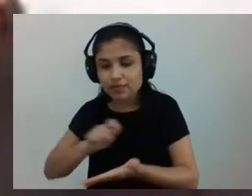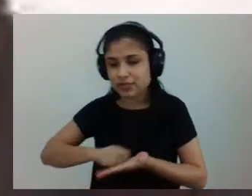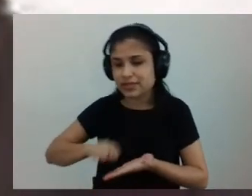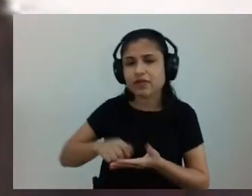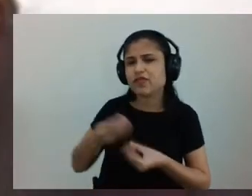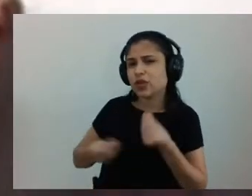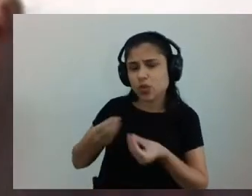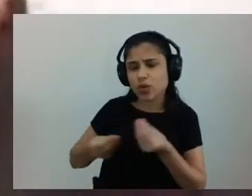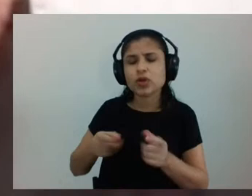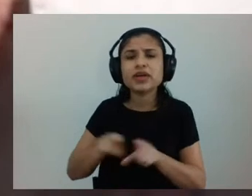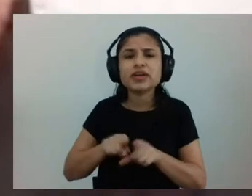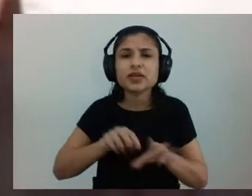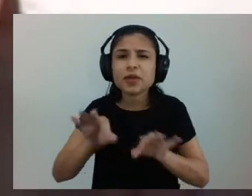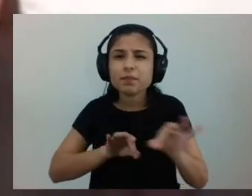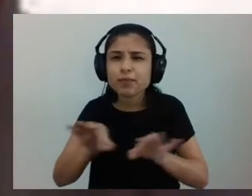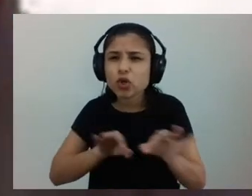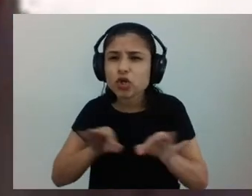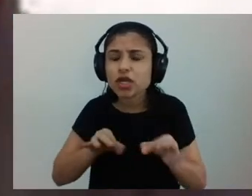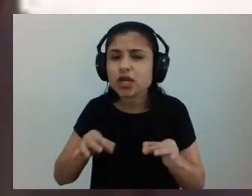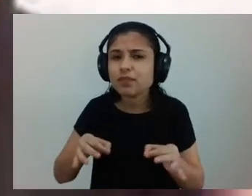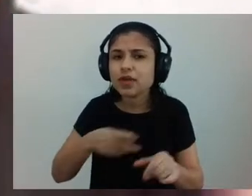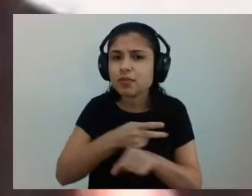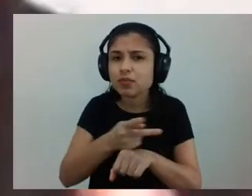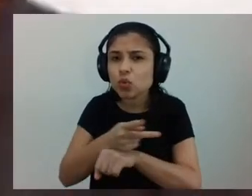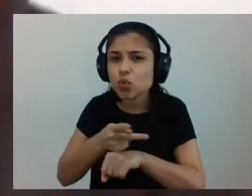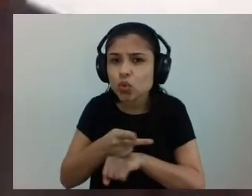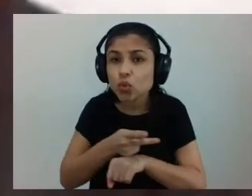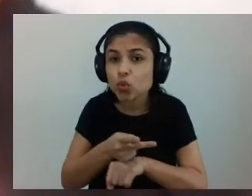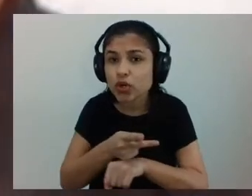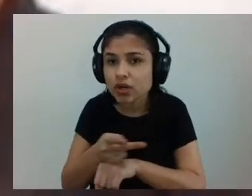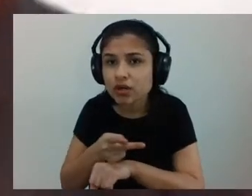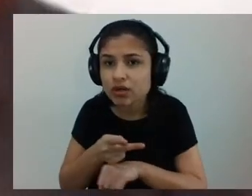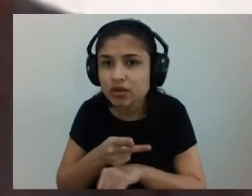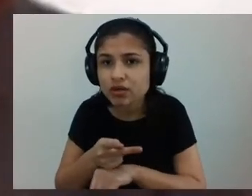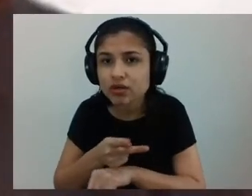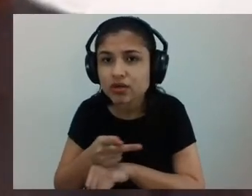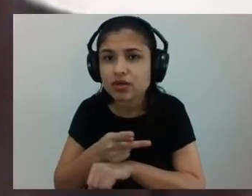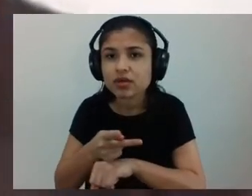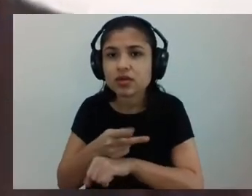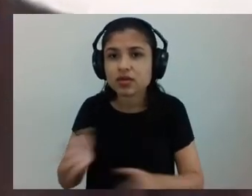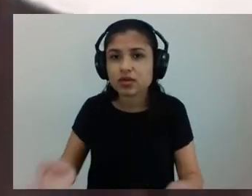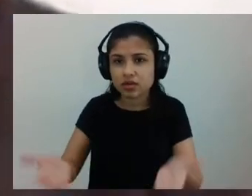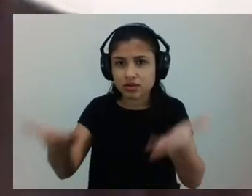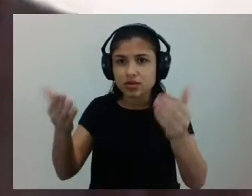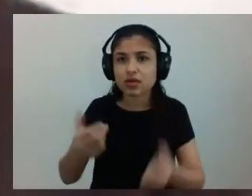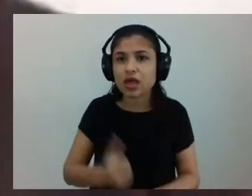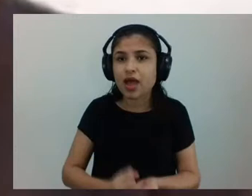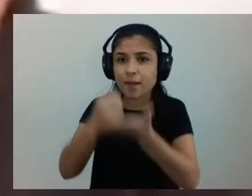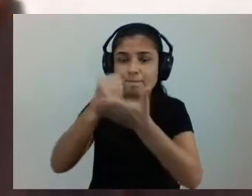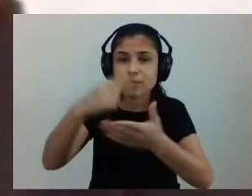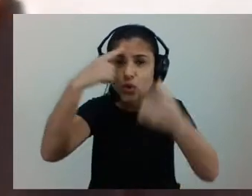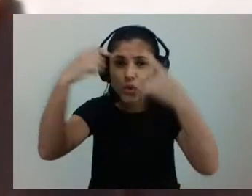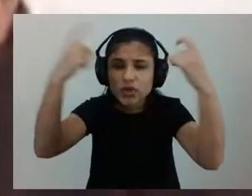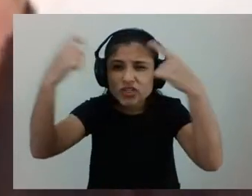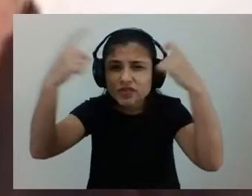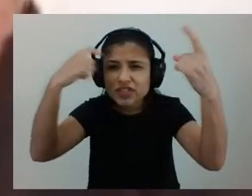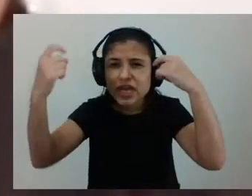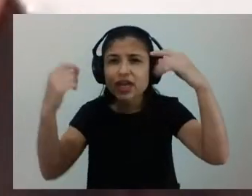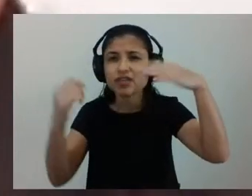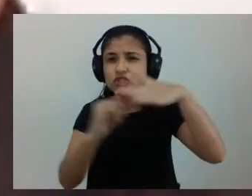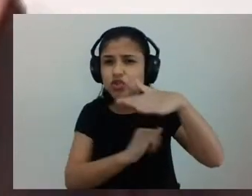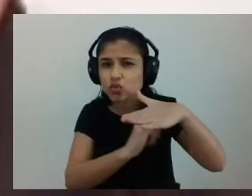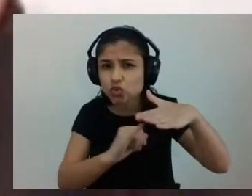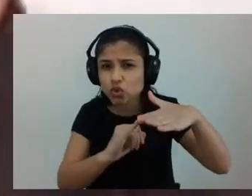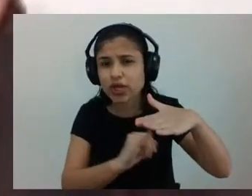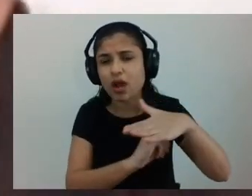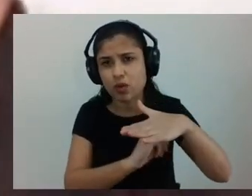Procuras e Sonhadoras, de apoio à criatividade e à inovação institucional. Tudo isso é institucional. Nunca tem isso que é institucional.